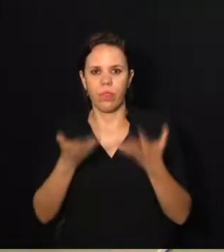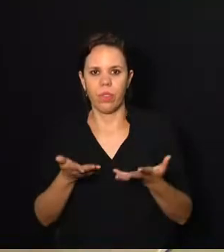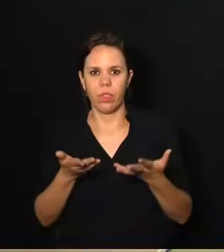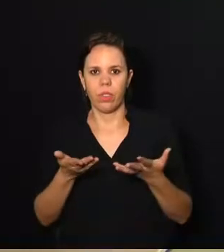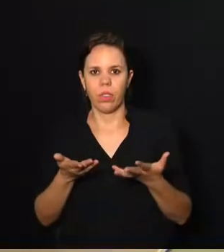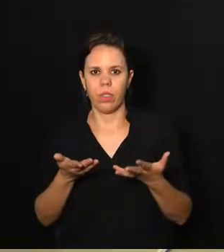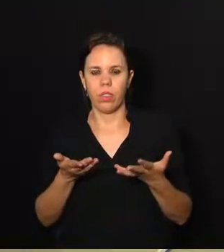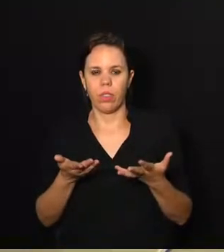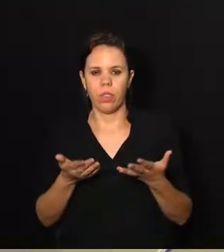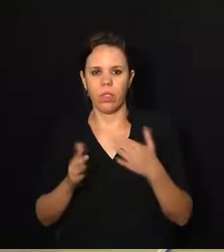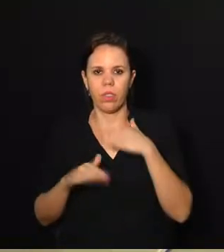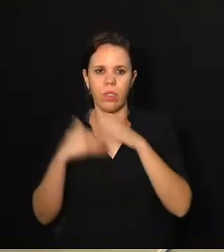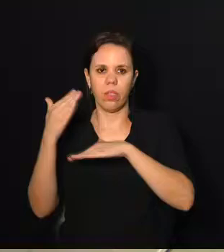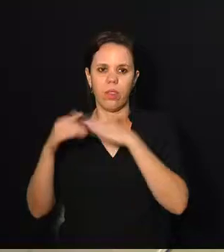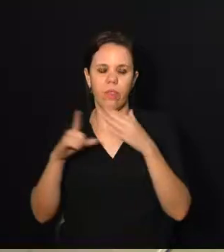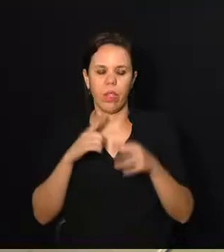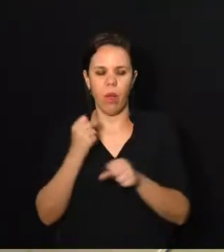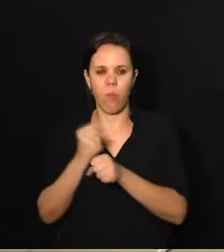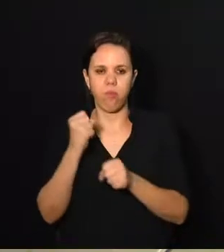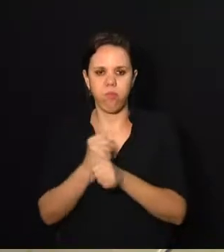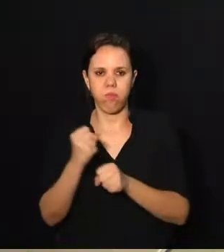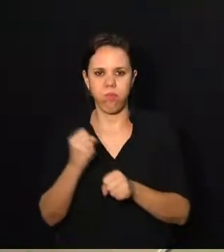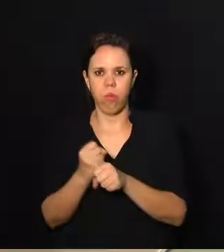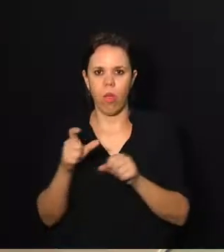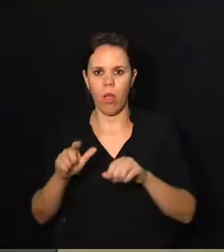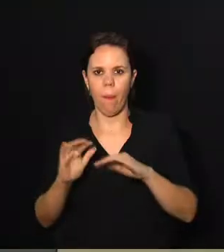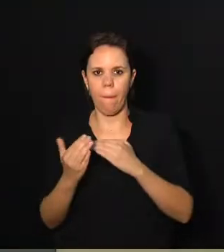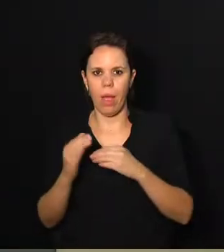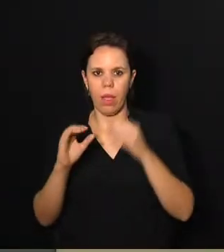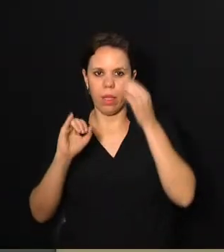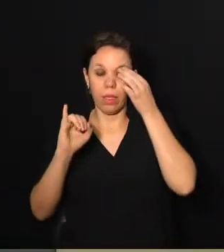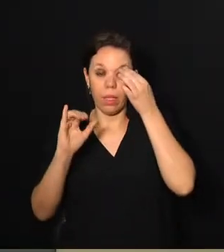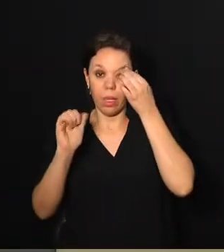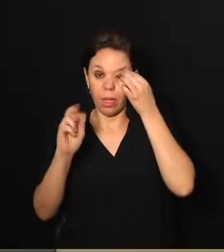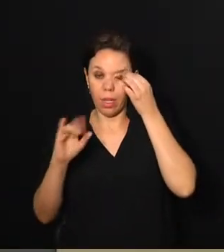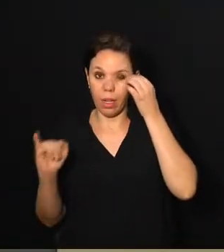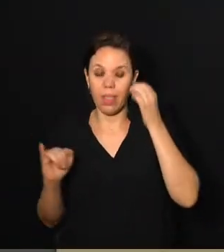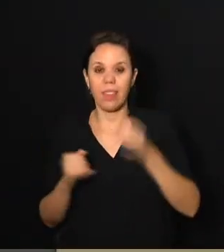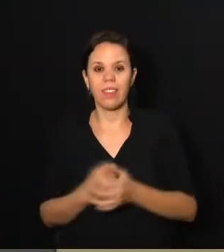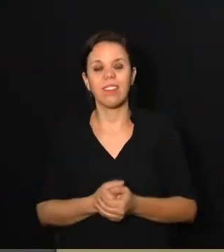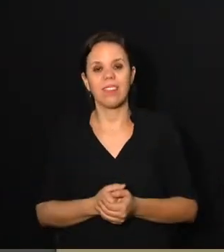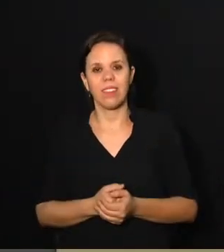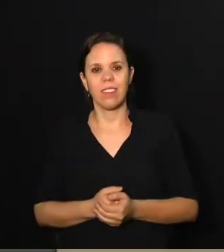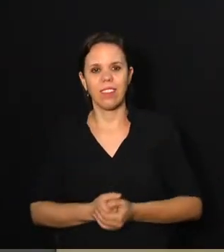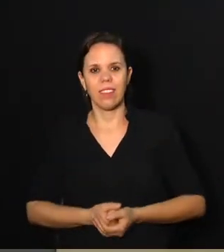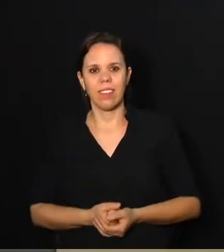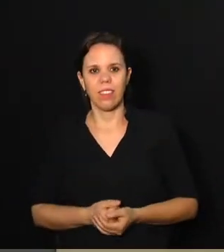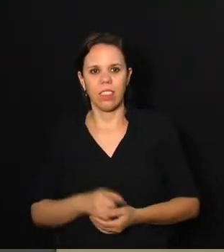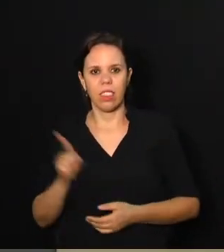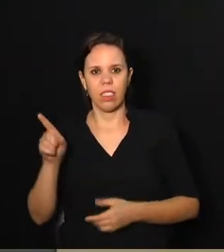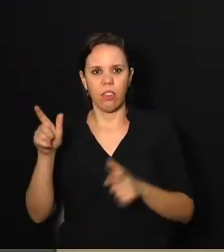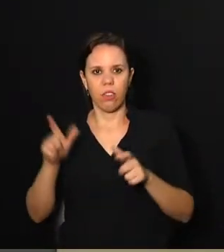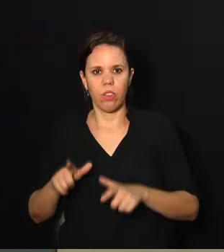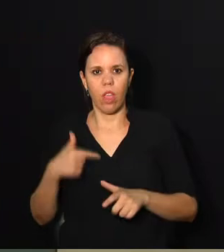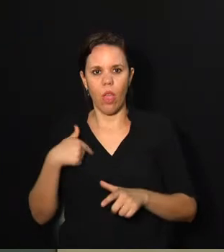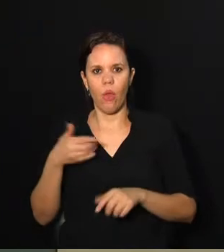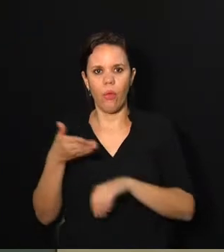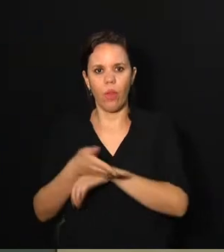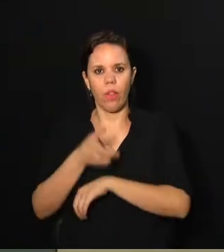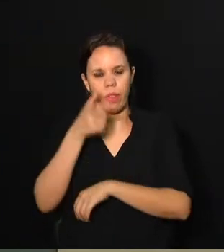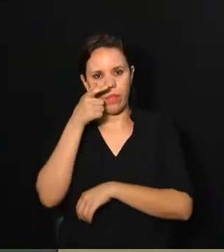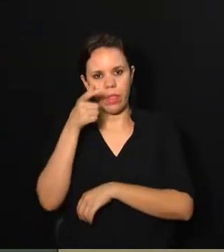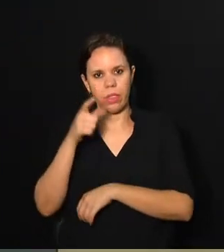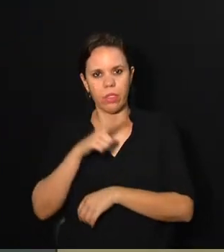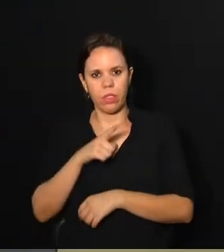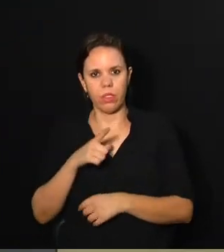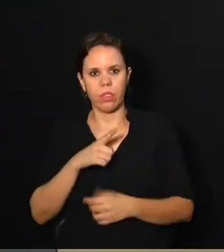essa construção que vai ter lá no Icaraí, não é isso? Isso. Então, lá, eu fui lá, tive a